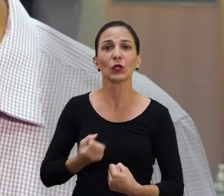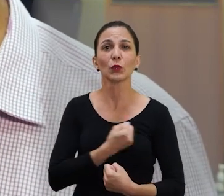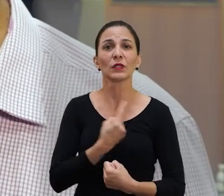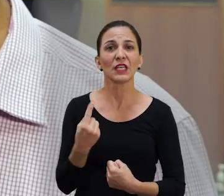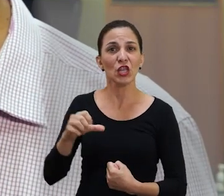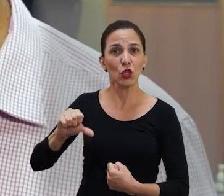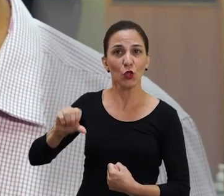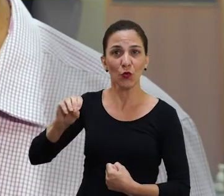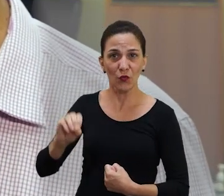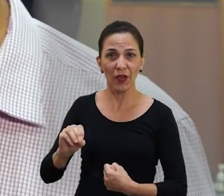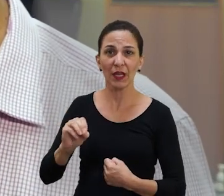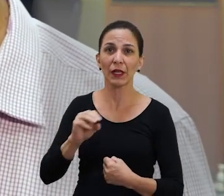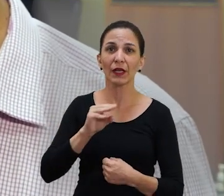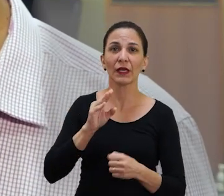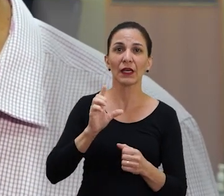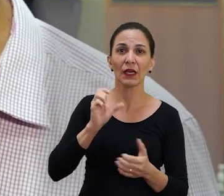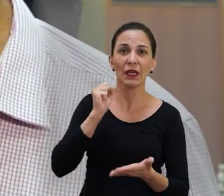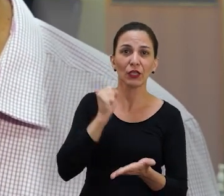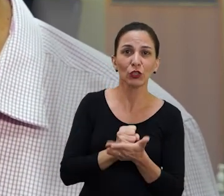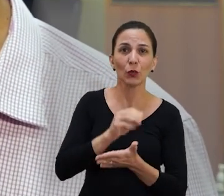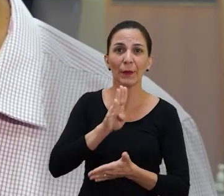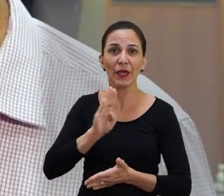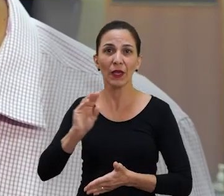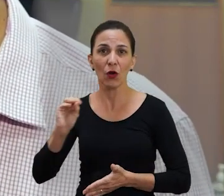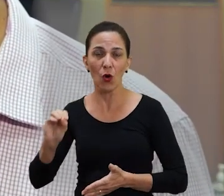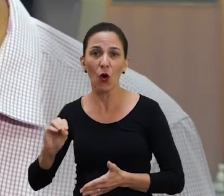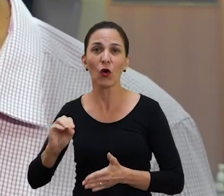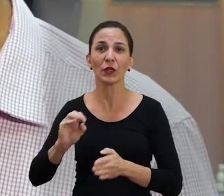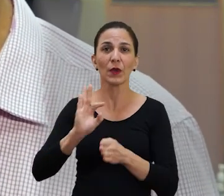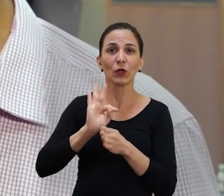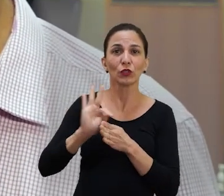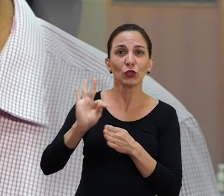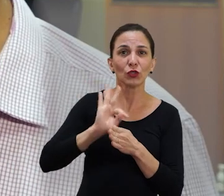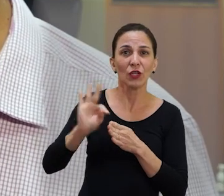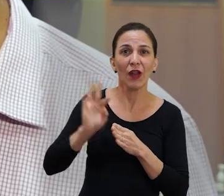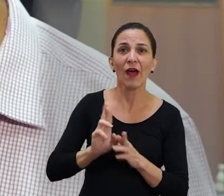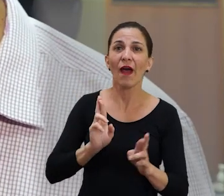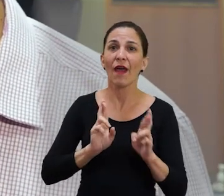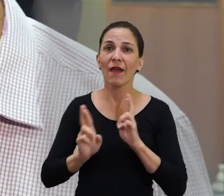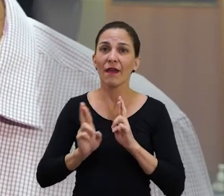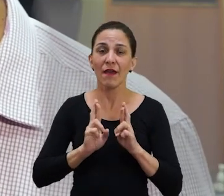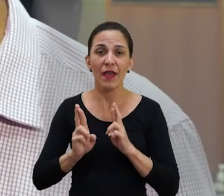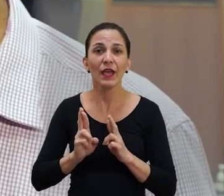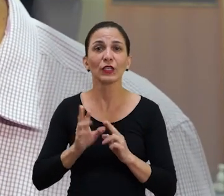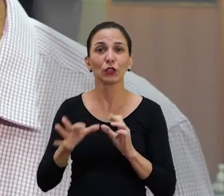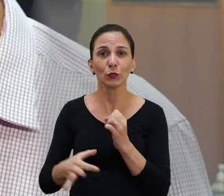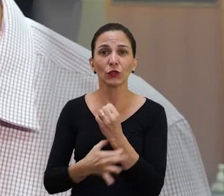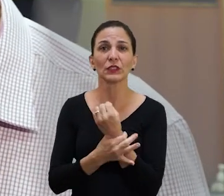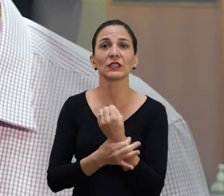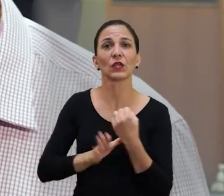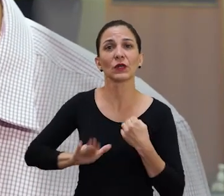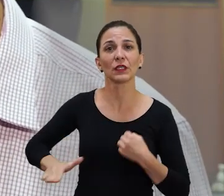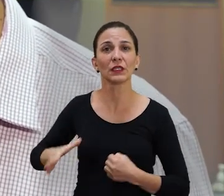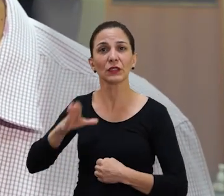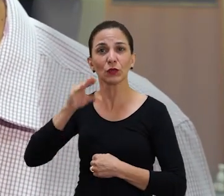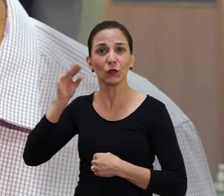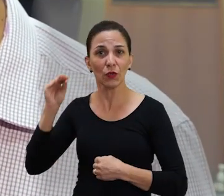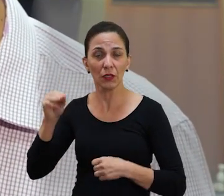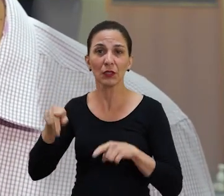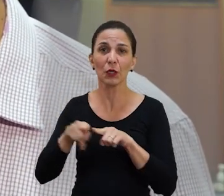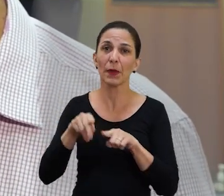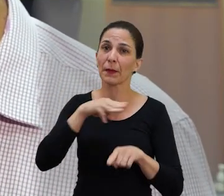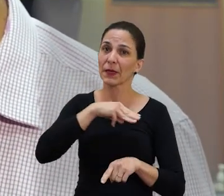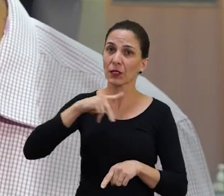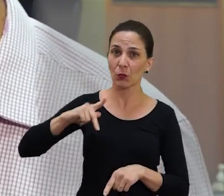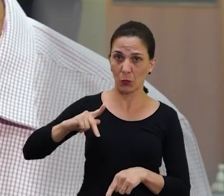todos os encaminhamentos são feitos a partir do registro de boletim de ocorrências acionamos o Conselho Tutelar as redes protetivas dos menores e